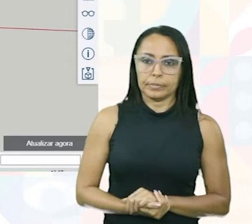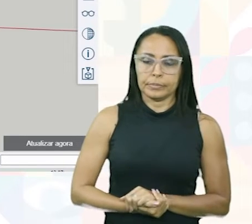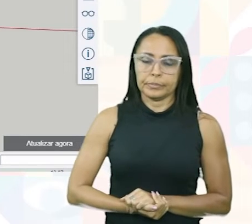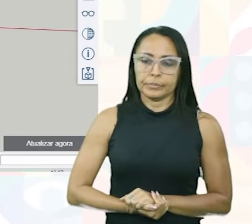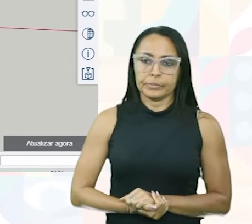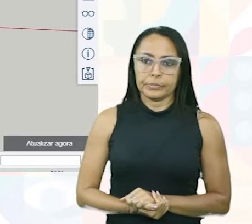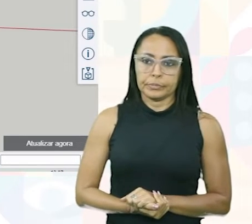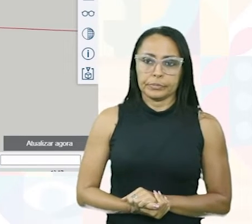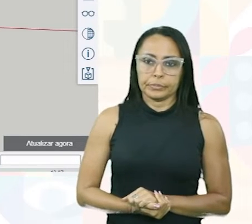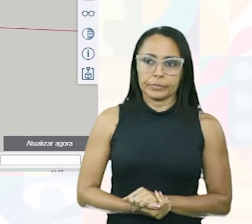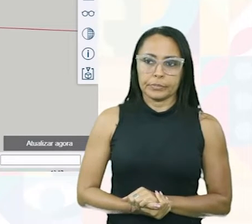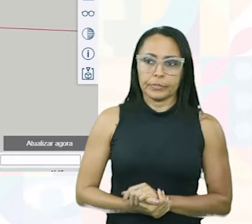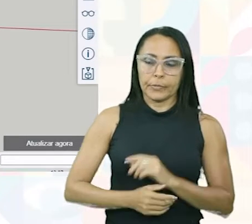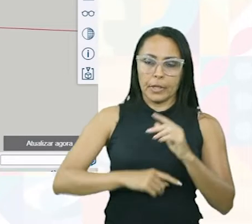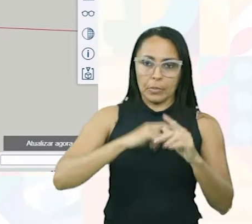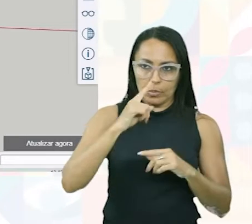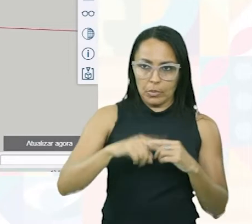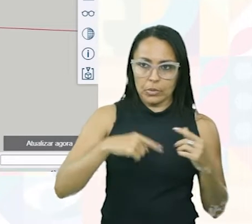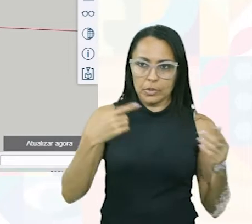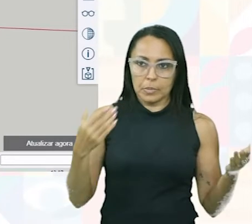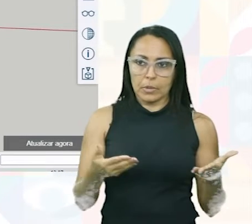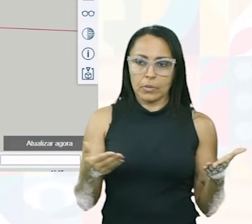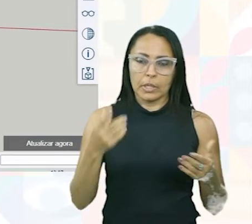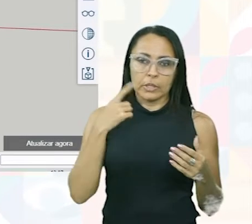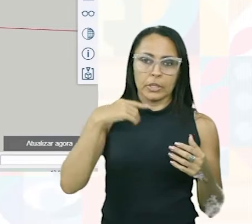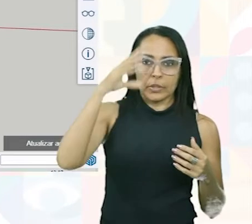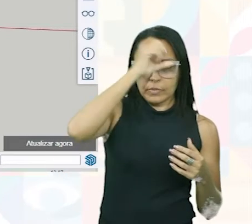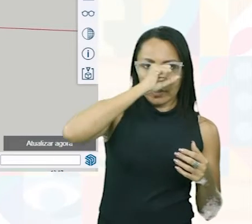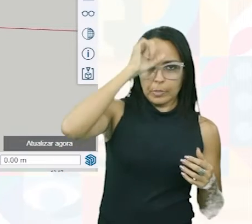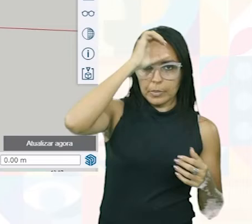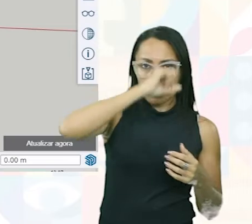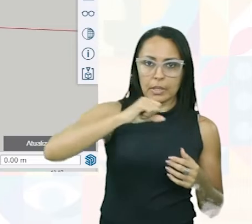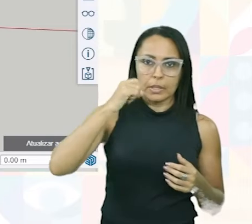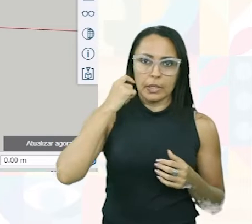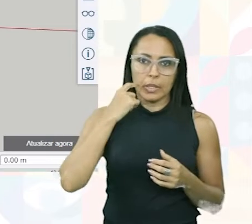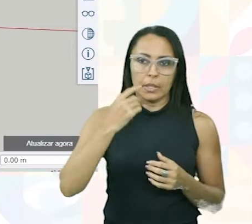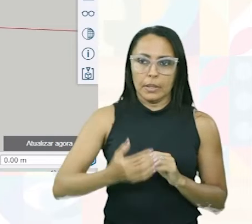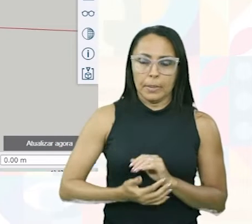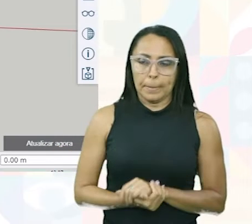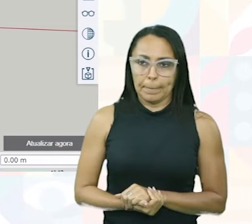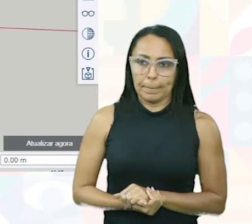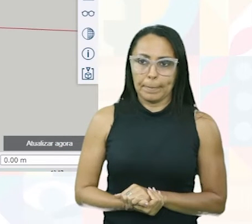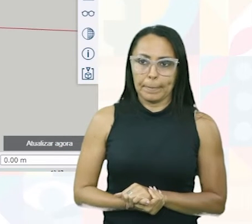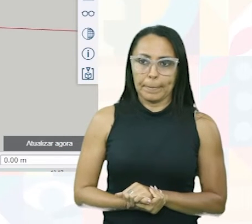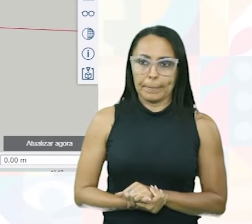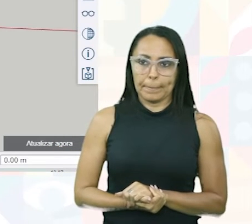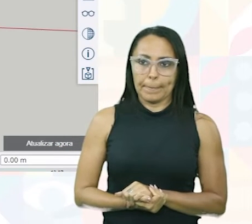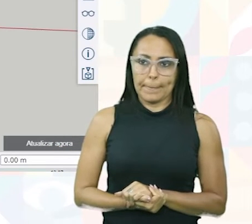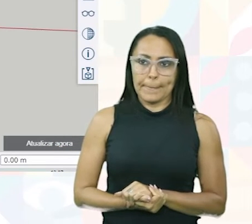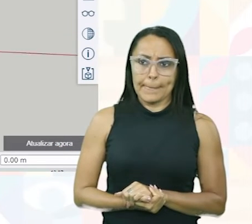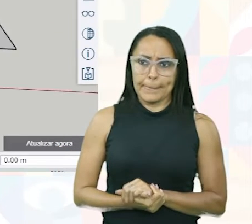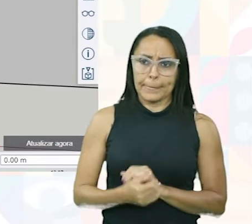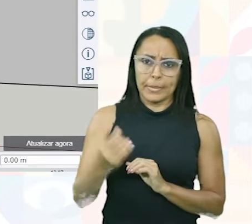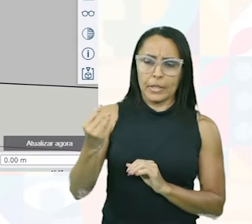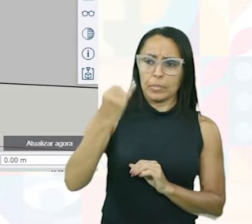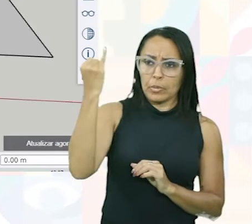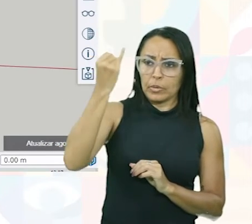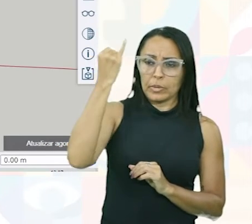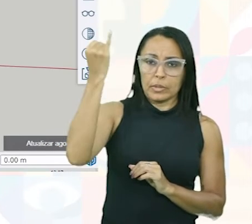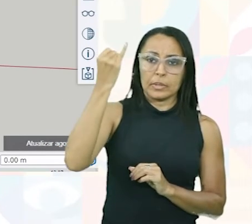A próxima ferramenta que a gente vai aprender é a ferramenta Empurra e Puxe, que é uma ferramenta importante,